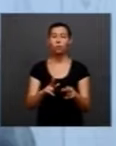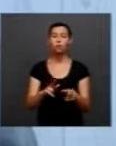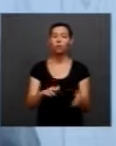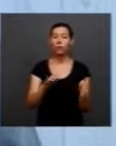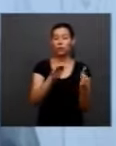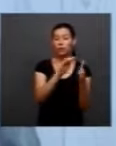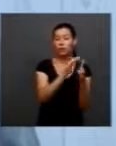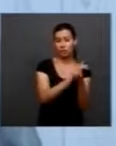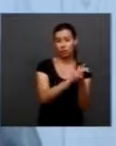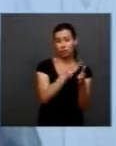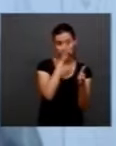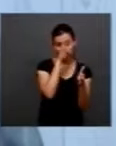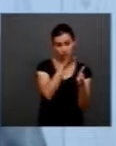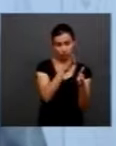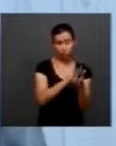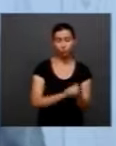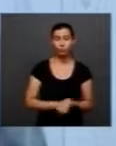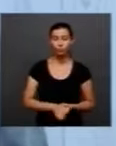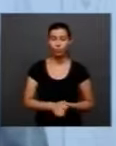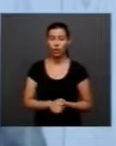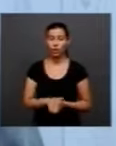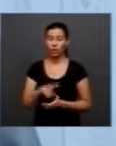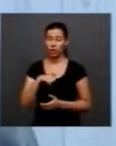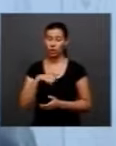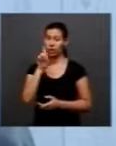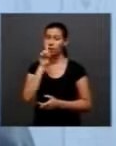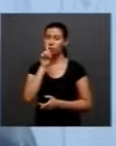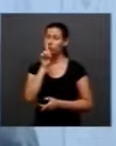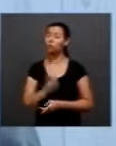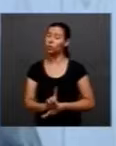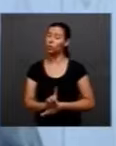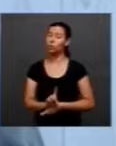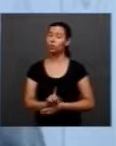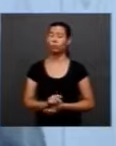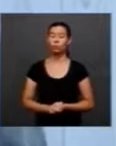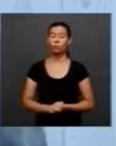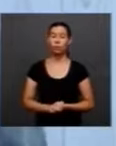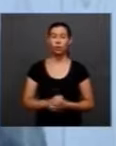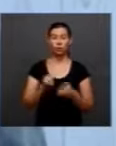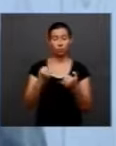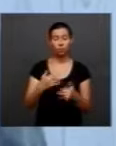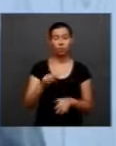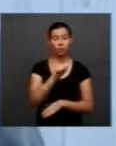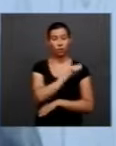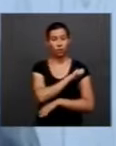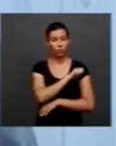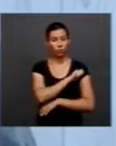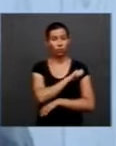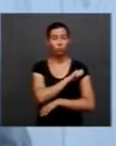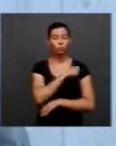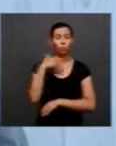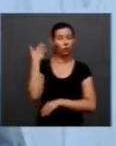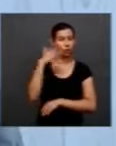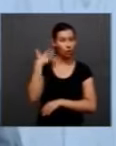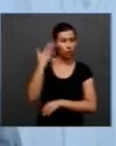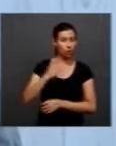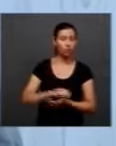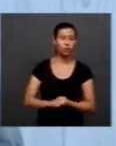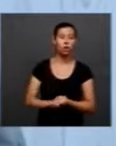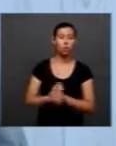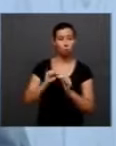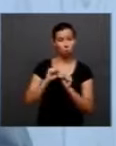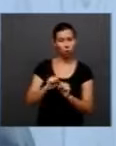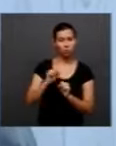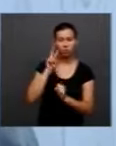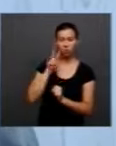é que eu tenho até o direito, eu falo isso para os meus alunos, nas minhas palestras, eu tenho o direito de discordar, mas eu tenho